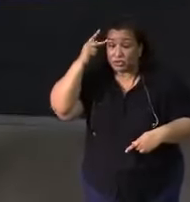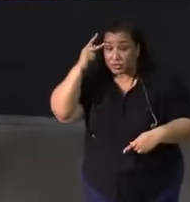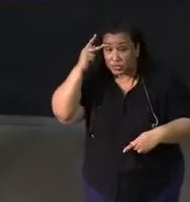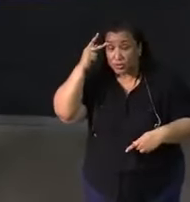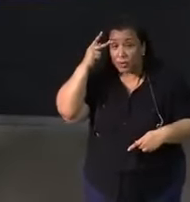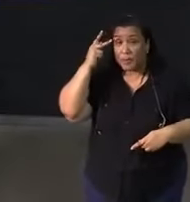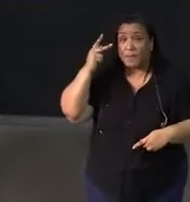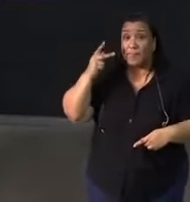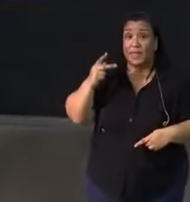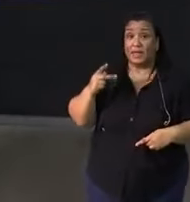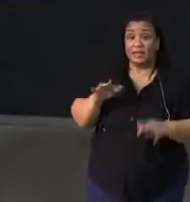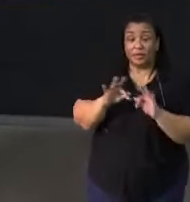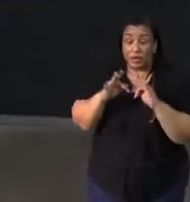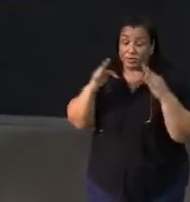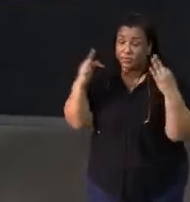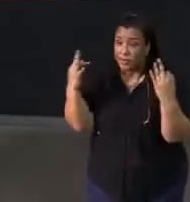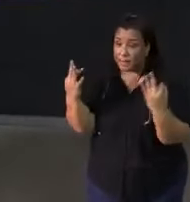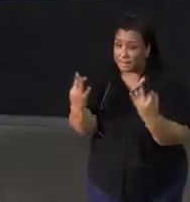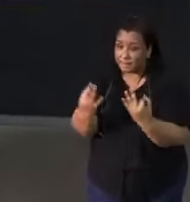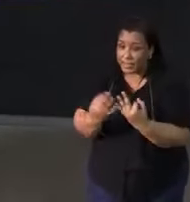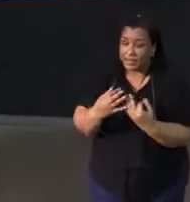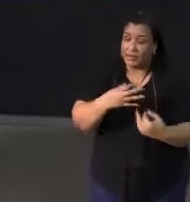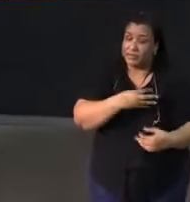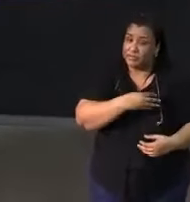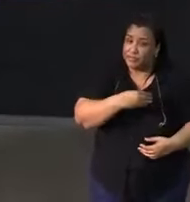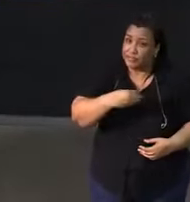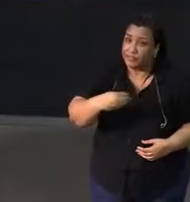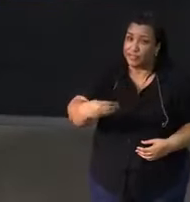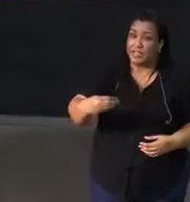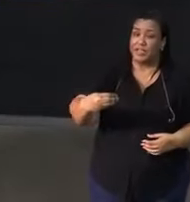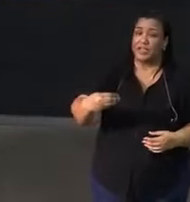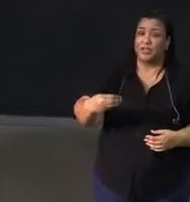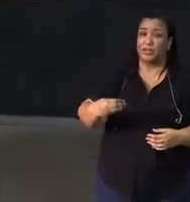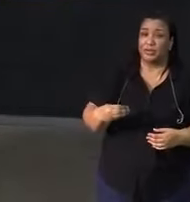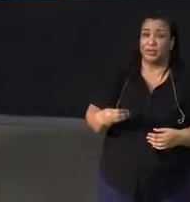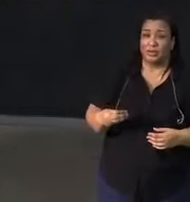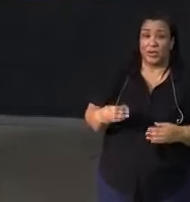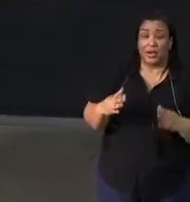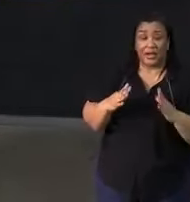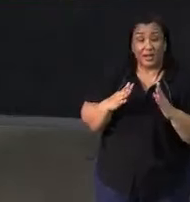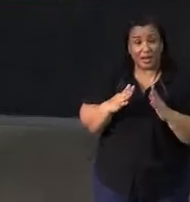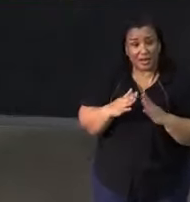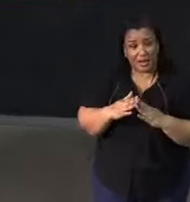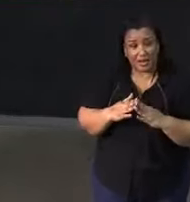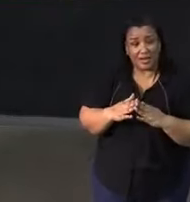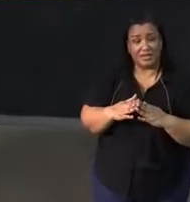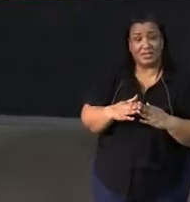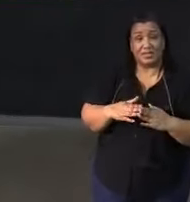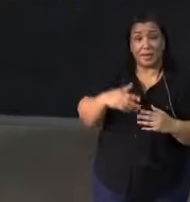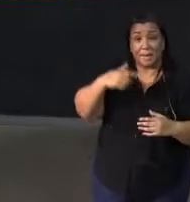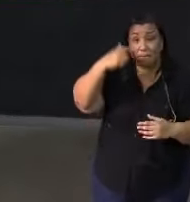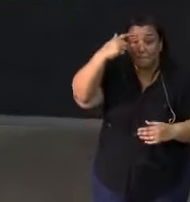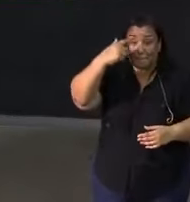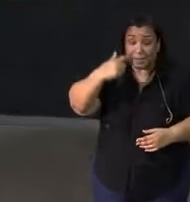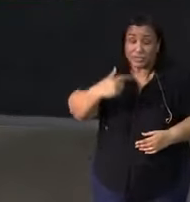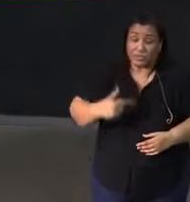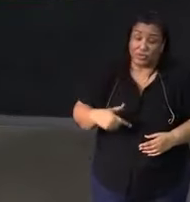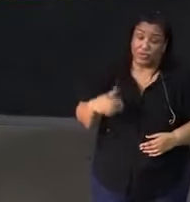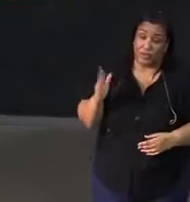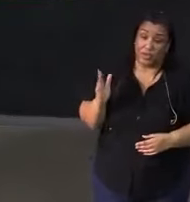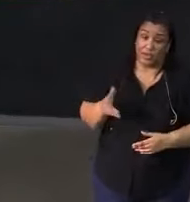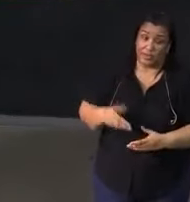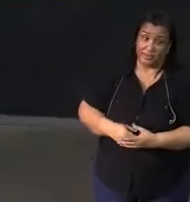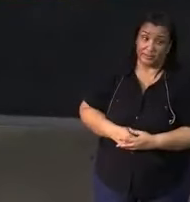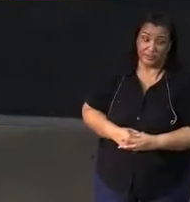tem gente. Mas a nossa arrogância leva o nosso espírito crítico lá em cima. Eu já